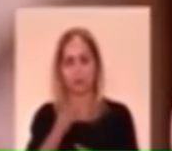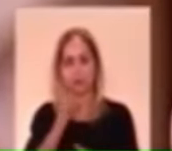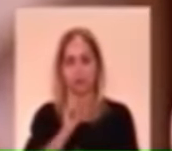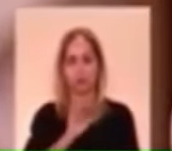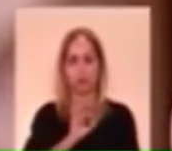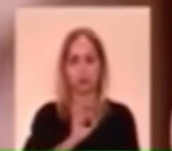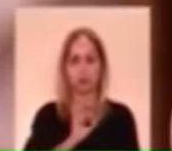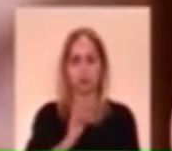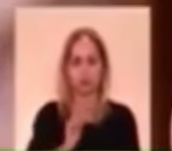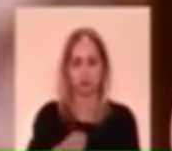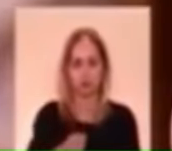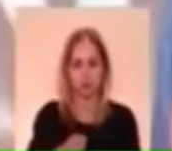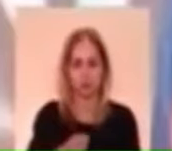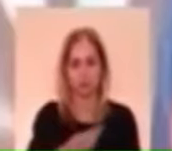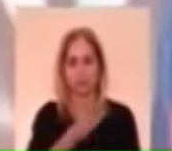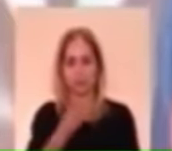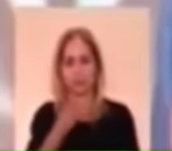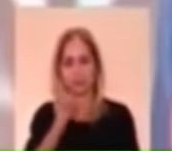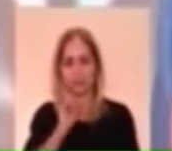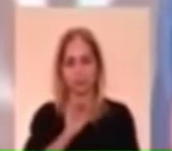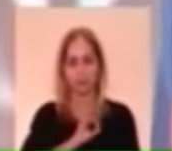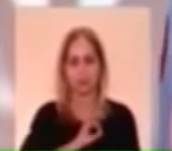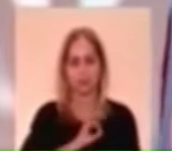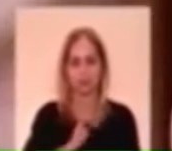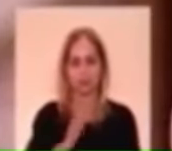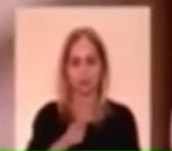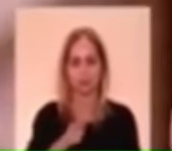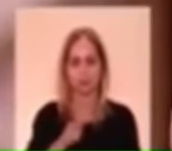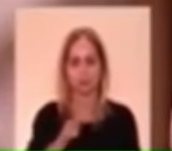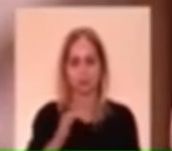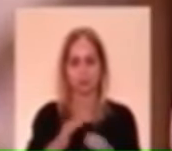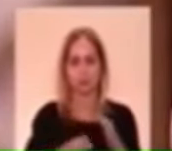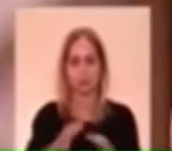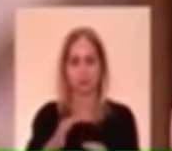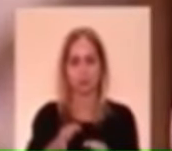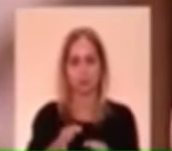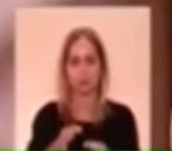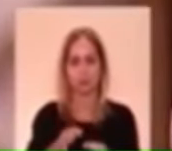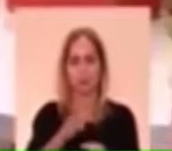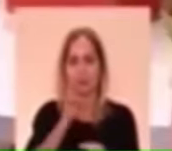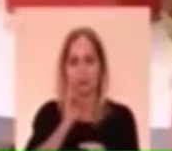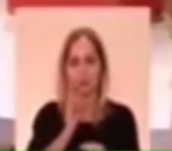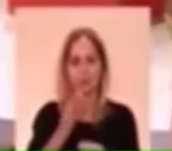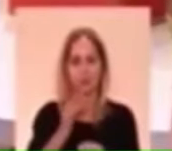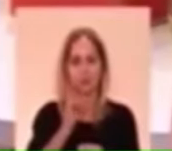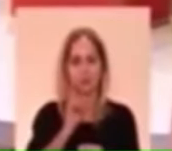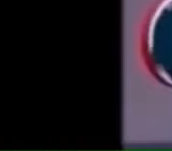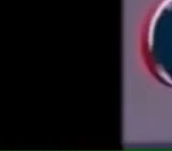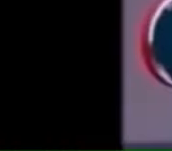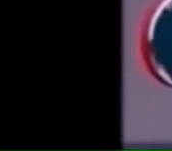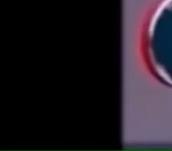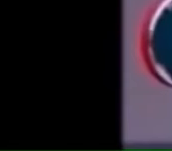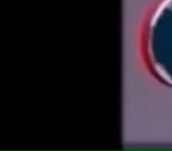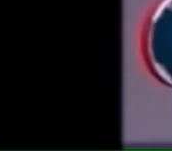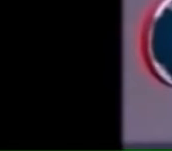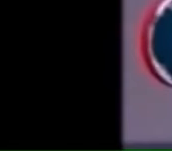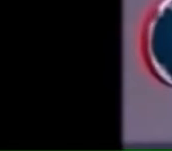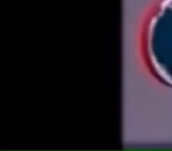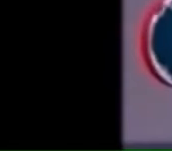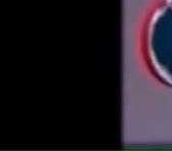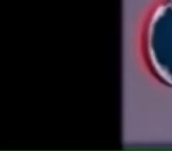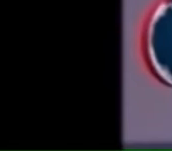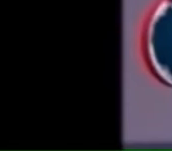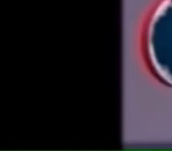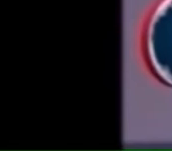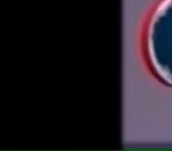criança mesmo aqueles menores de muito Terra idade têm uma opção já feita a partir de que idade ou